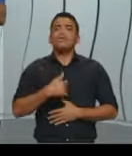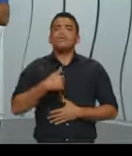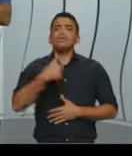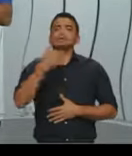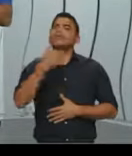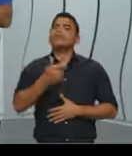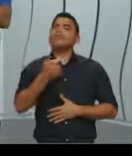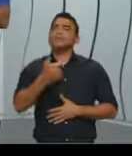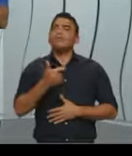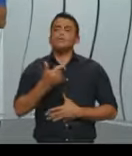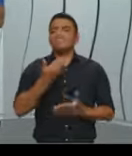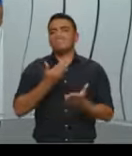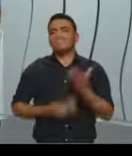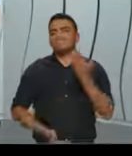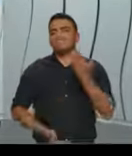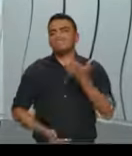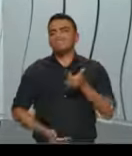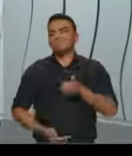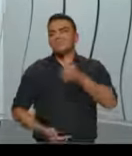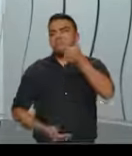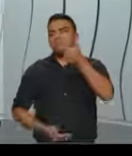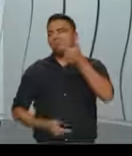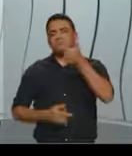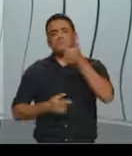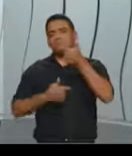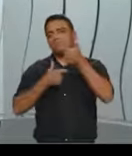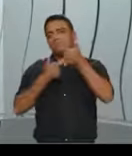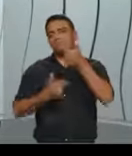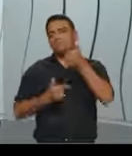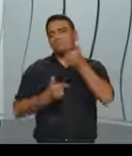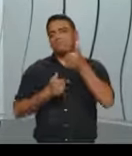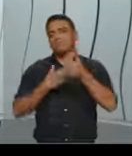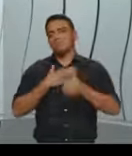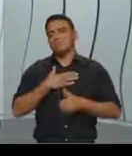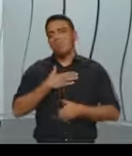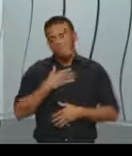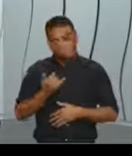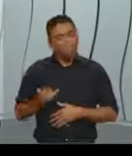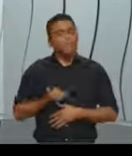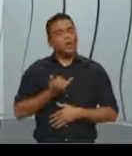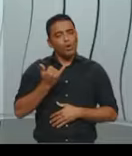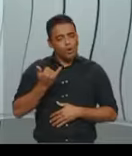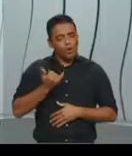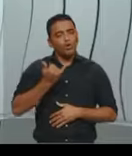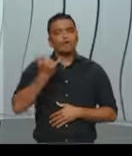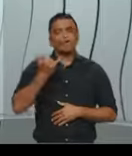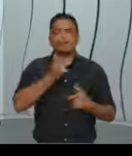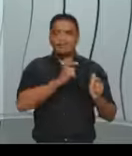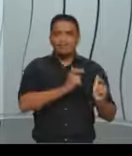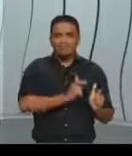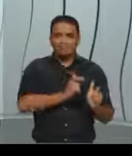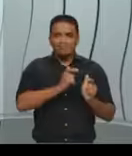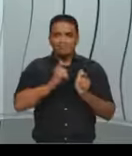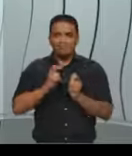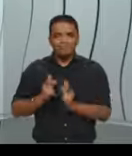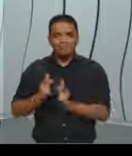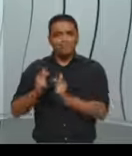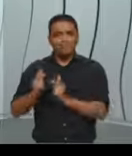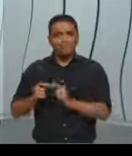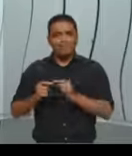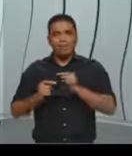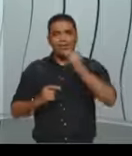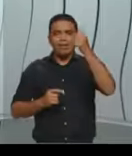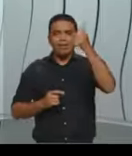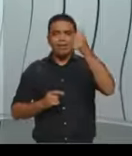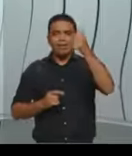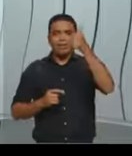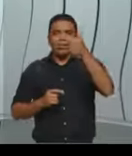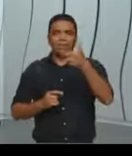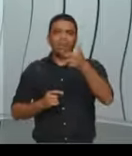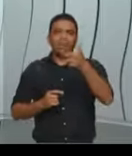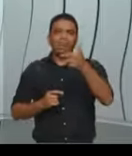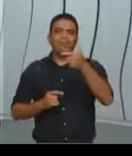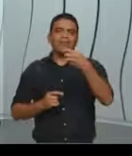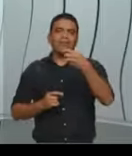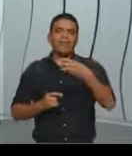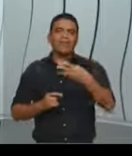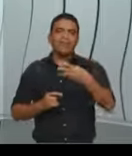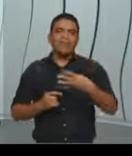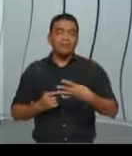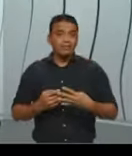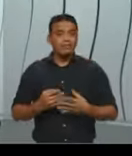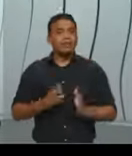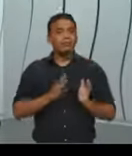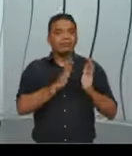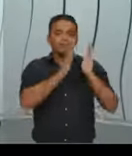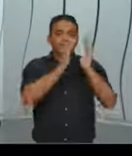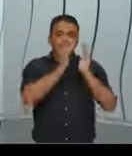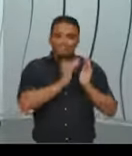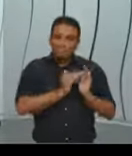quer dizer que eu perdi o primeiro lugar. Então, isso tem importância. Quando a gente fala da posição ou da ordem, é